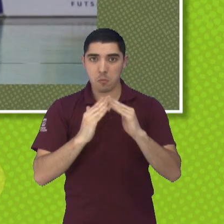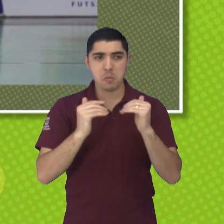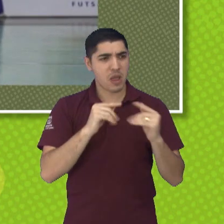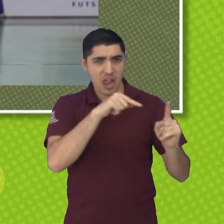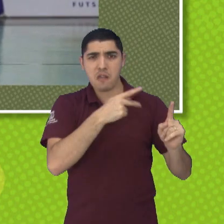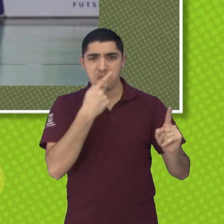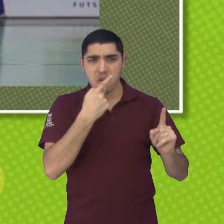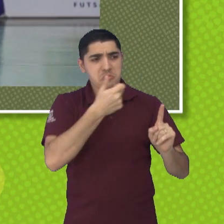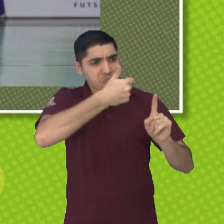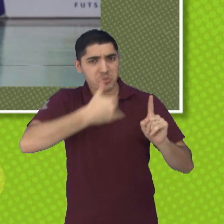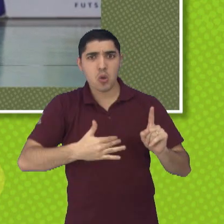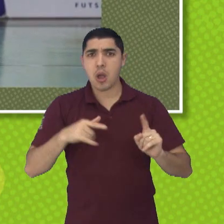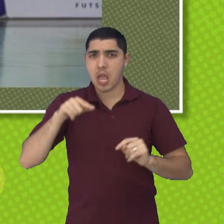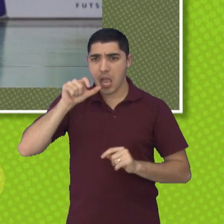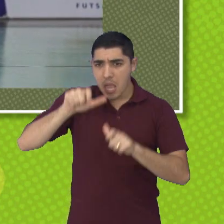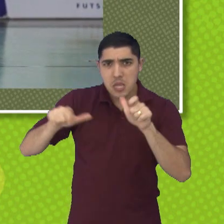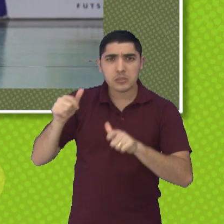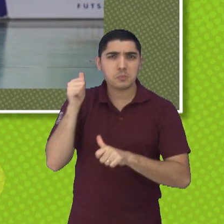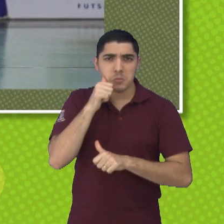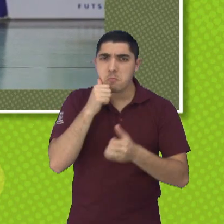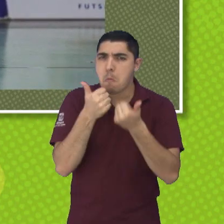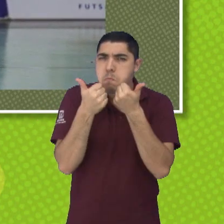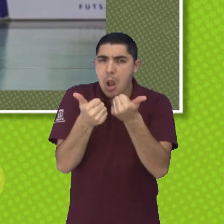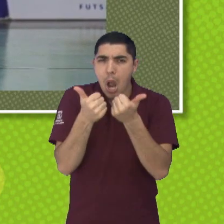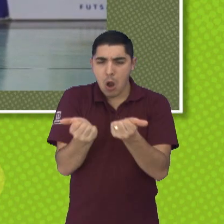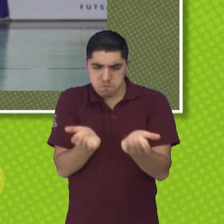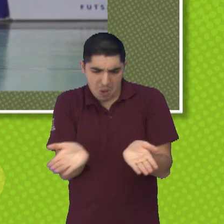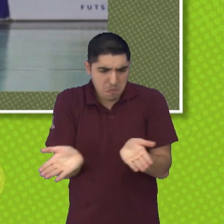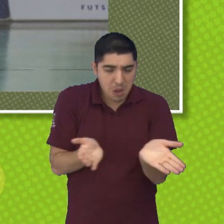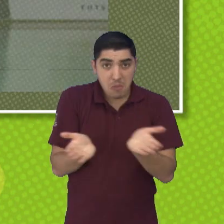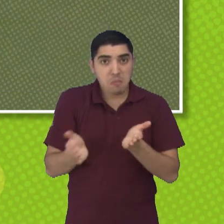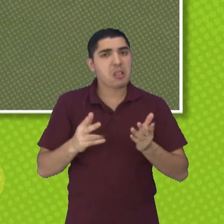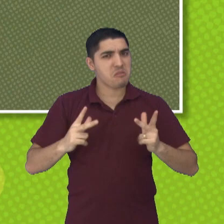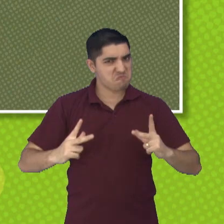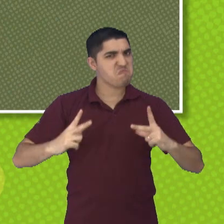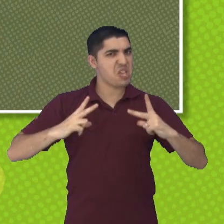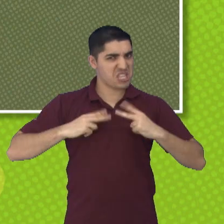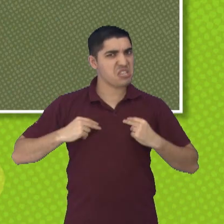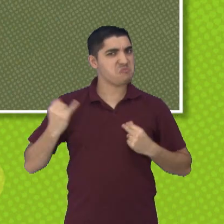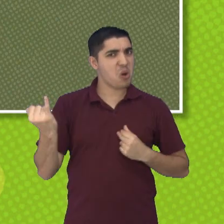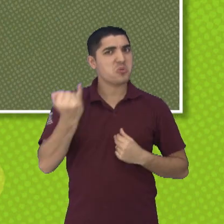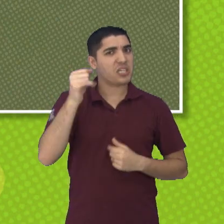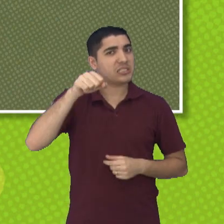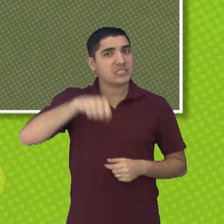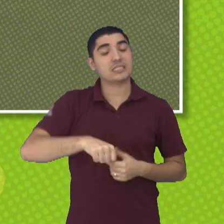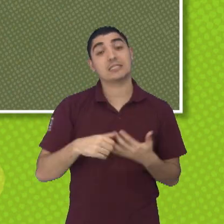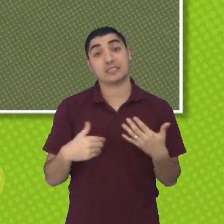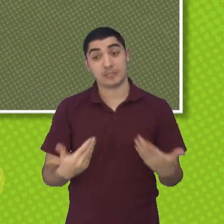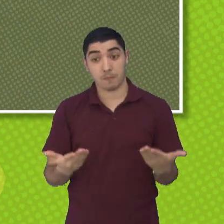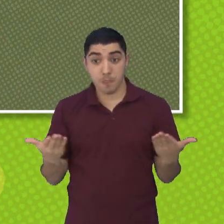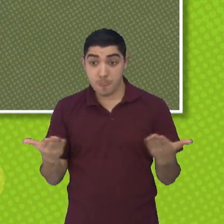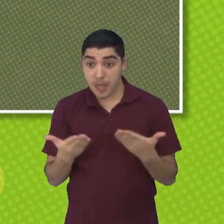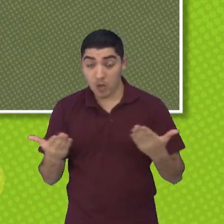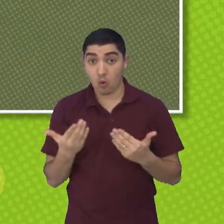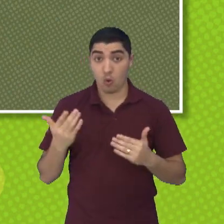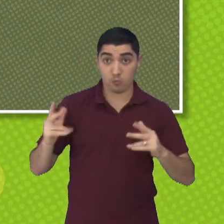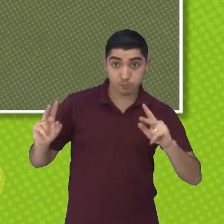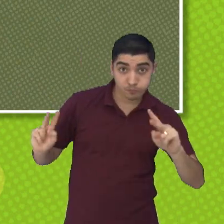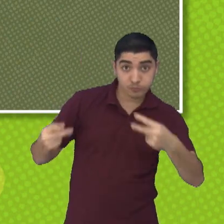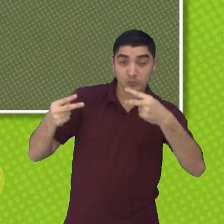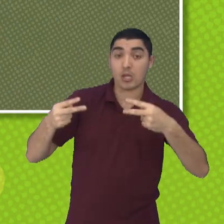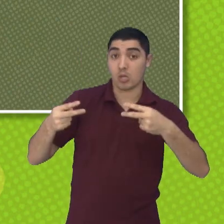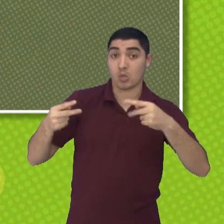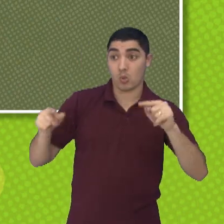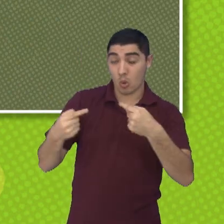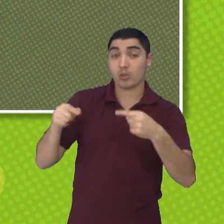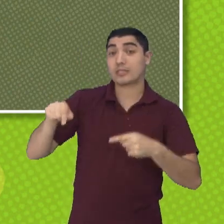bola. Foi muito merecida essa classificação do São José. E agora, a próxima fase enfrenta o Londrina. Ele